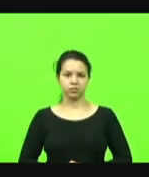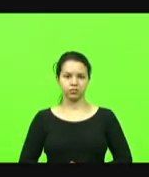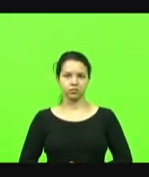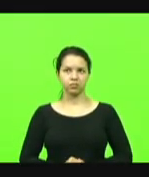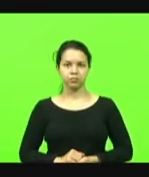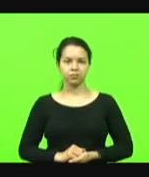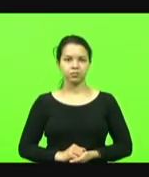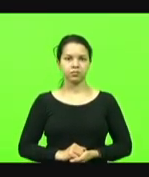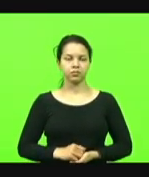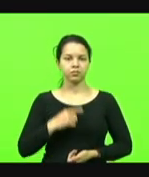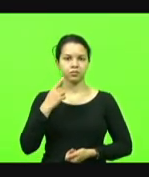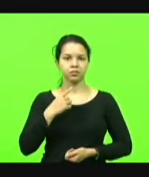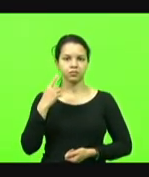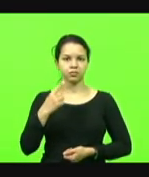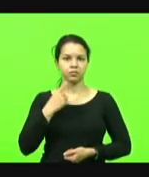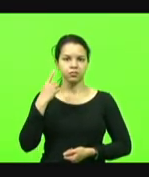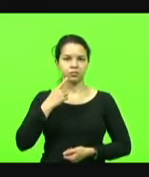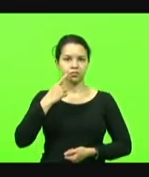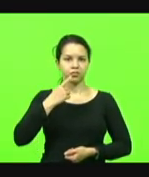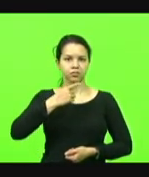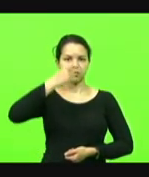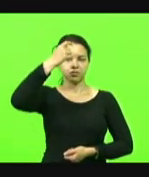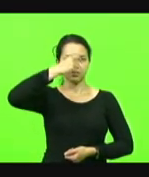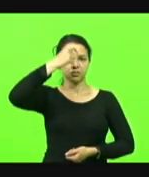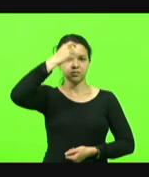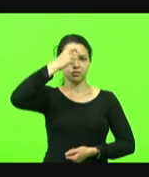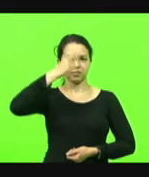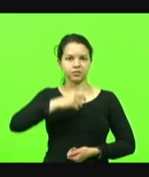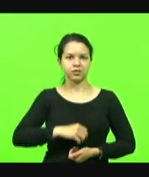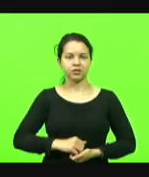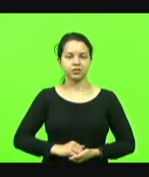Como vota deputado Maurício Skudilark?